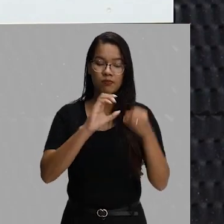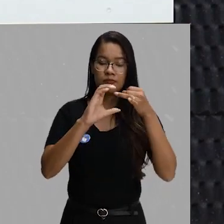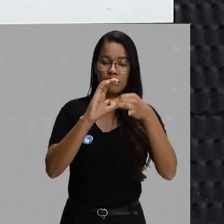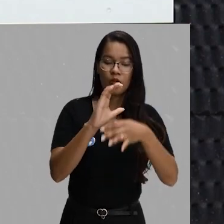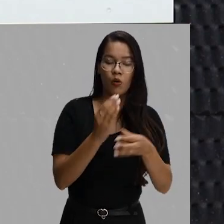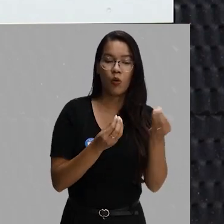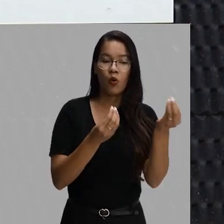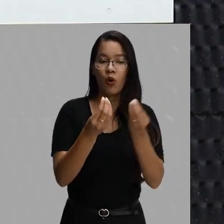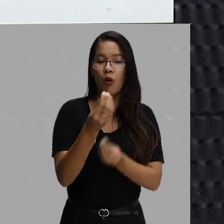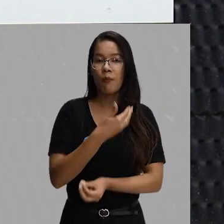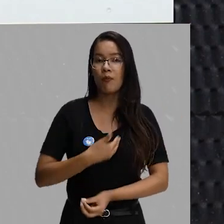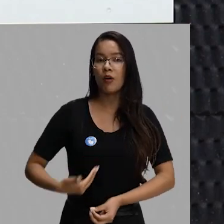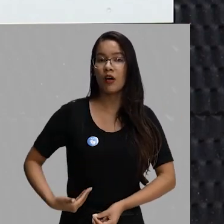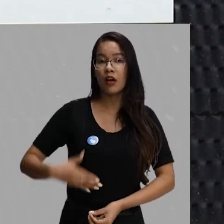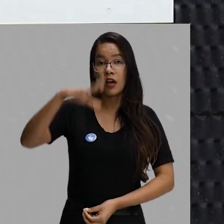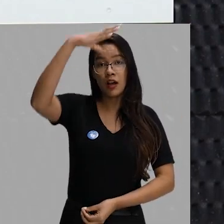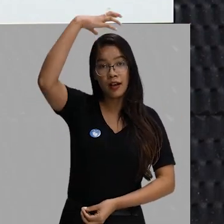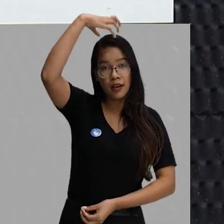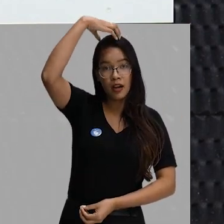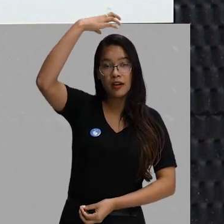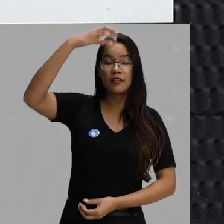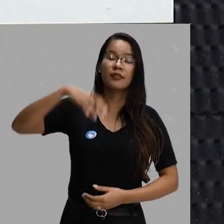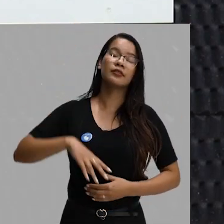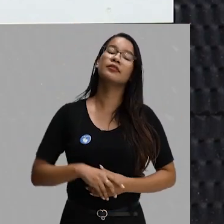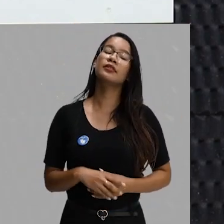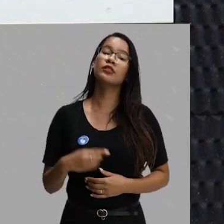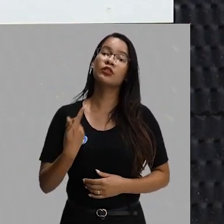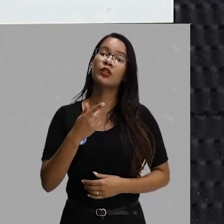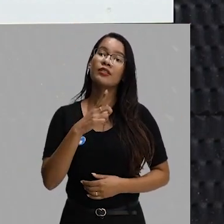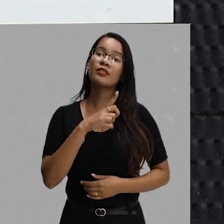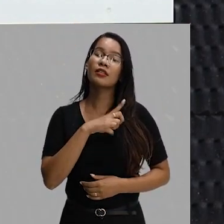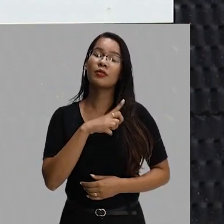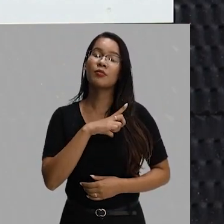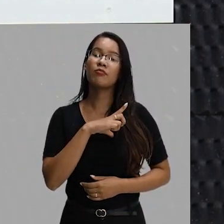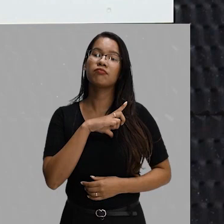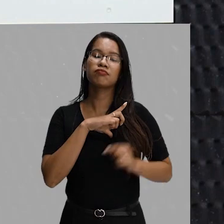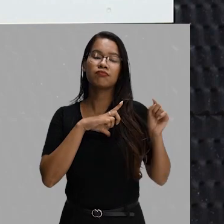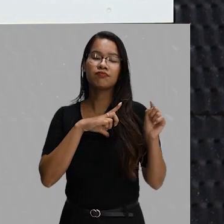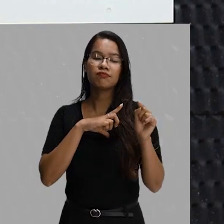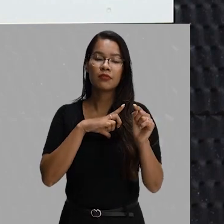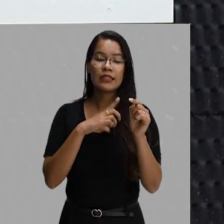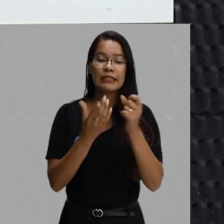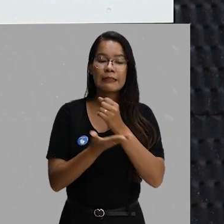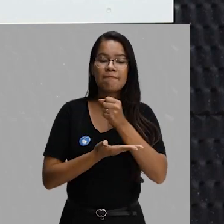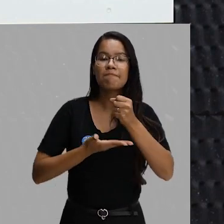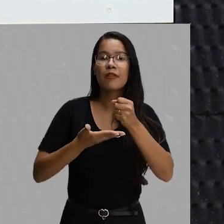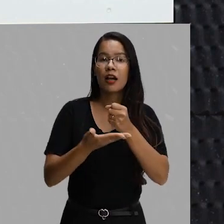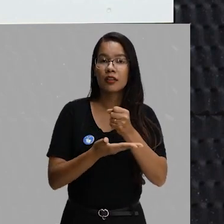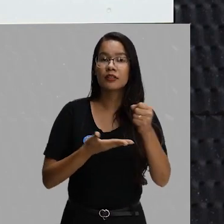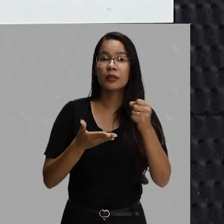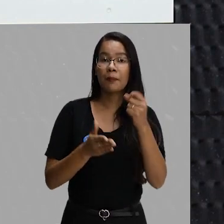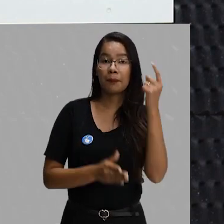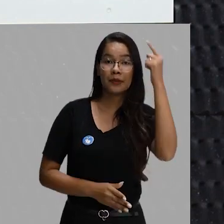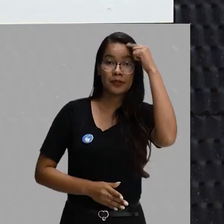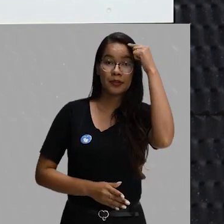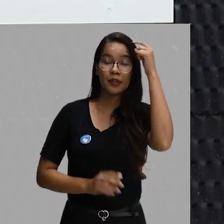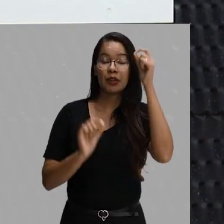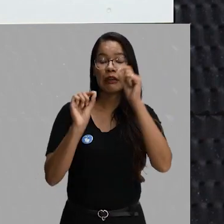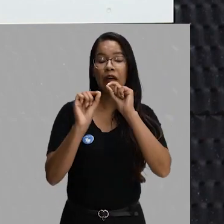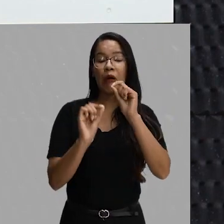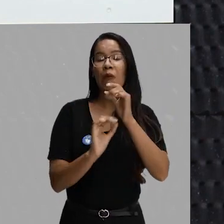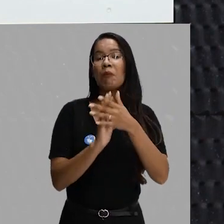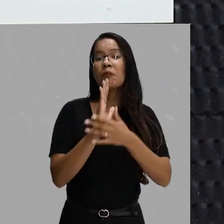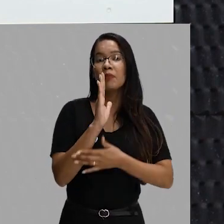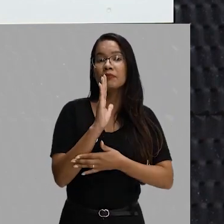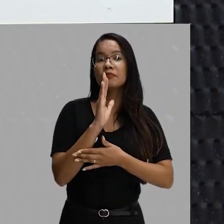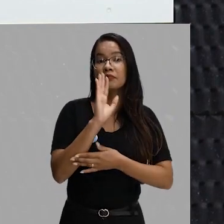como a monarquia ou a realeza, nós temos aqui um dos pontos fundamentais para pensarmos é a origem de